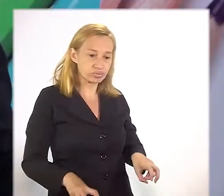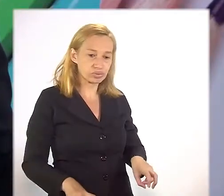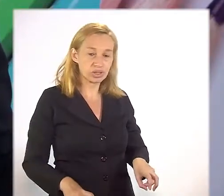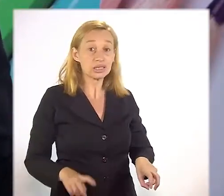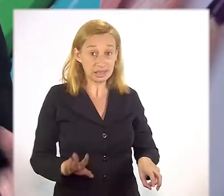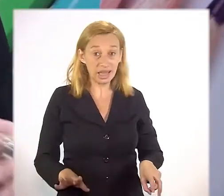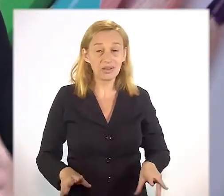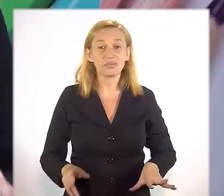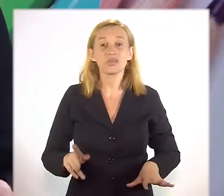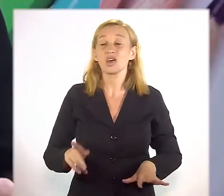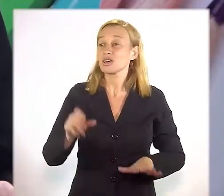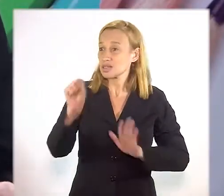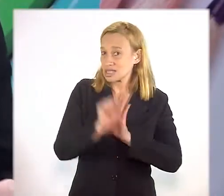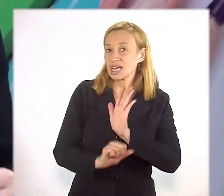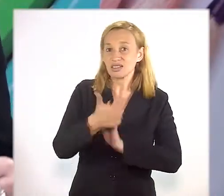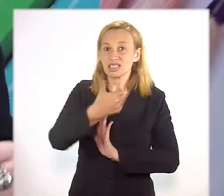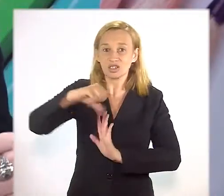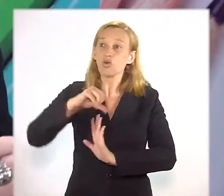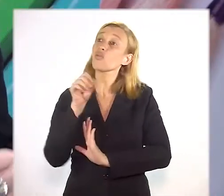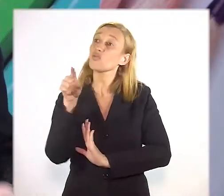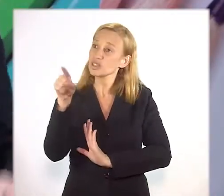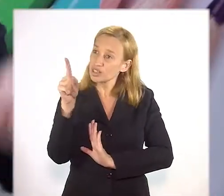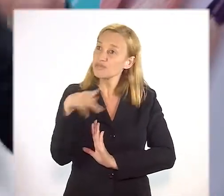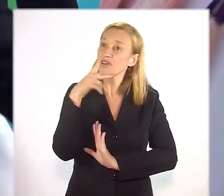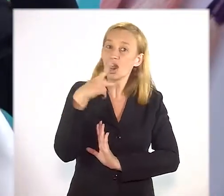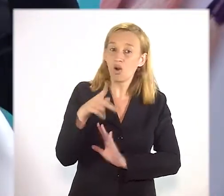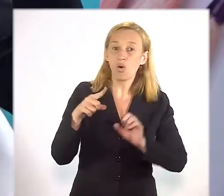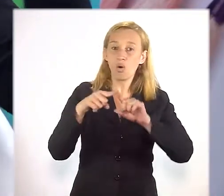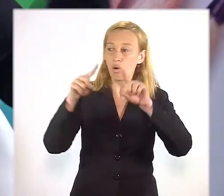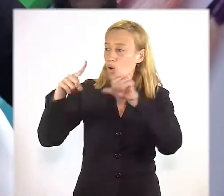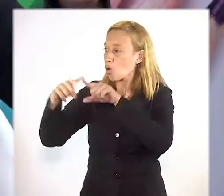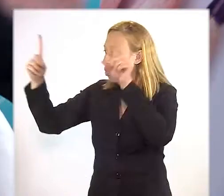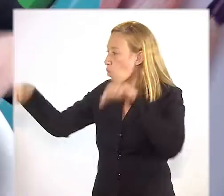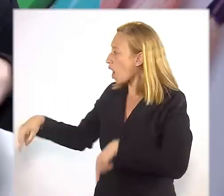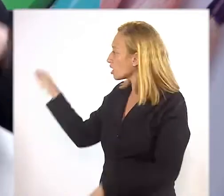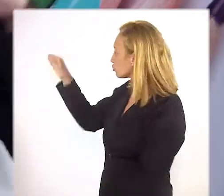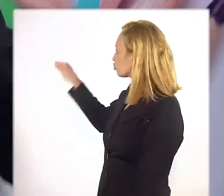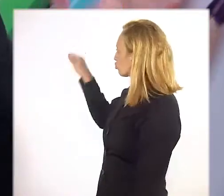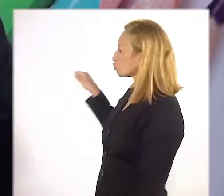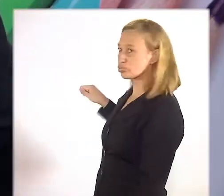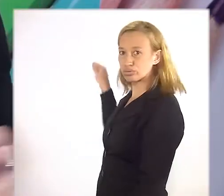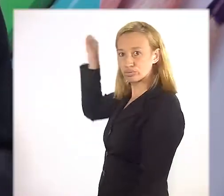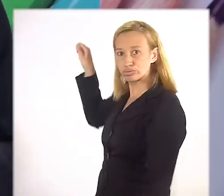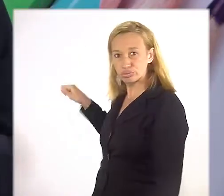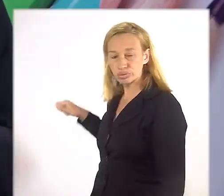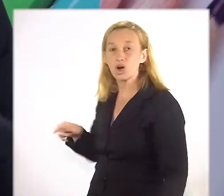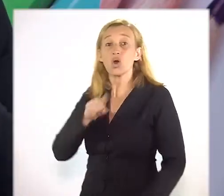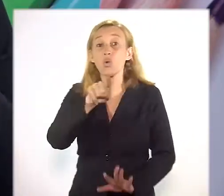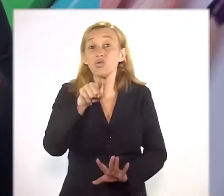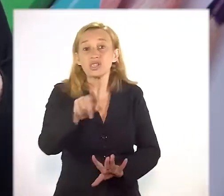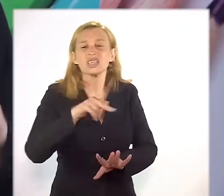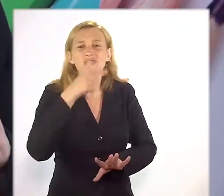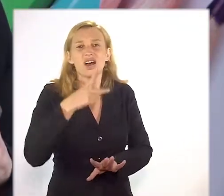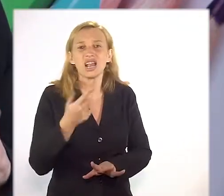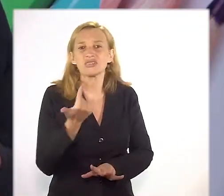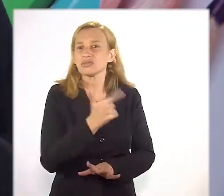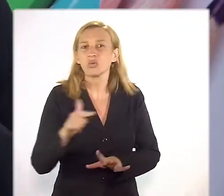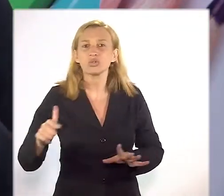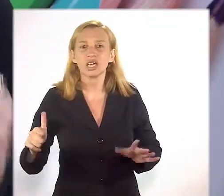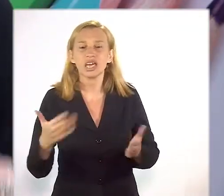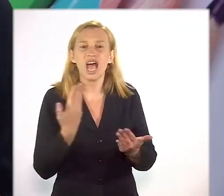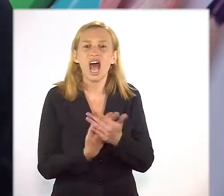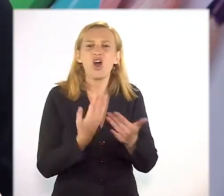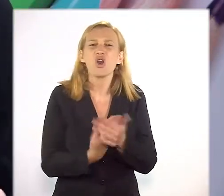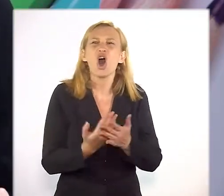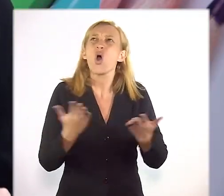nuca do outro, século XIX, como você falou, lá o quadro, enfim. Quando você fala não